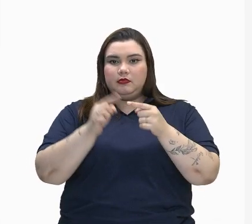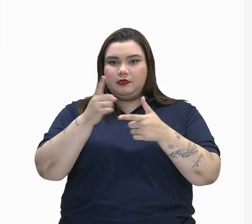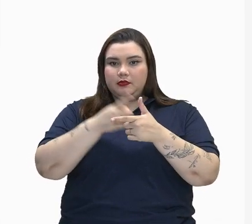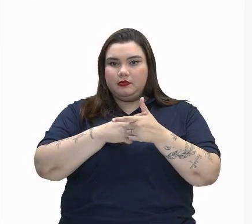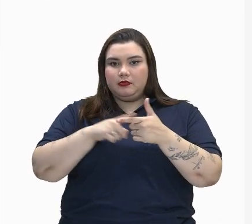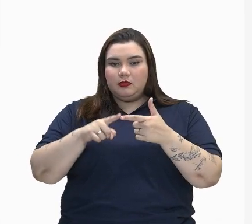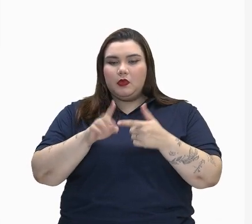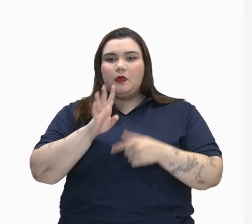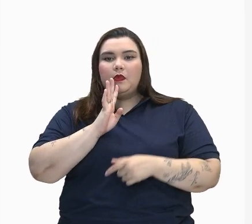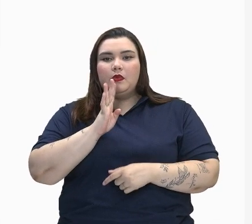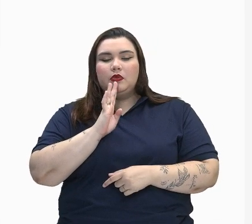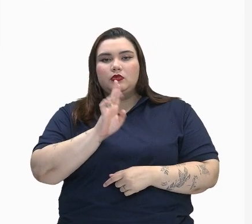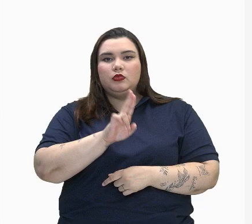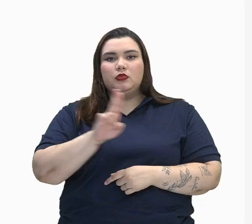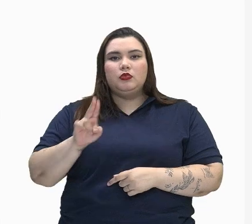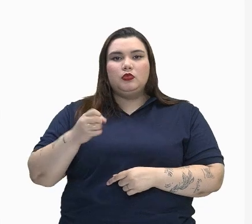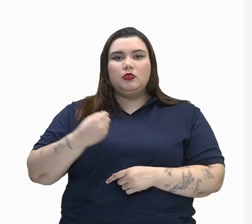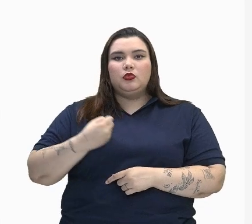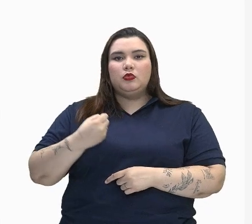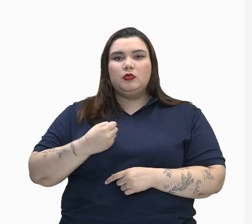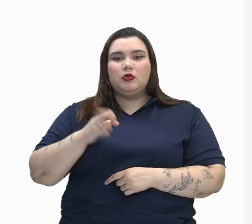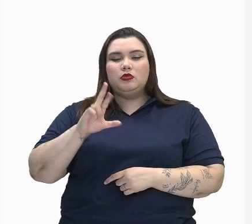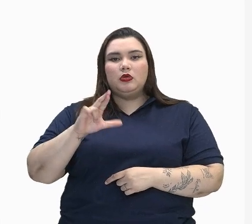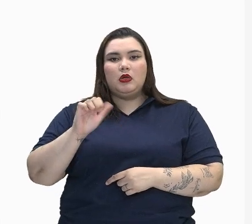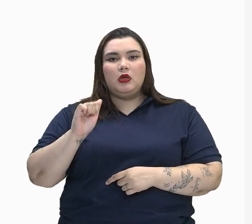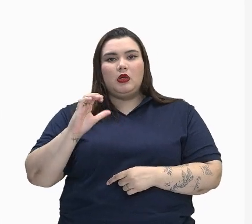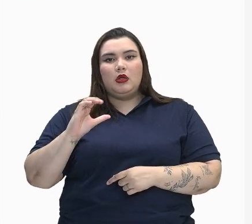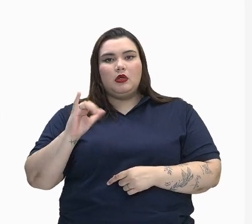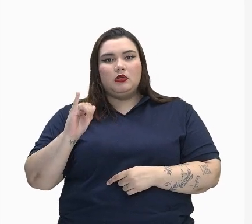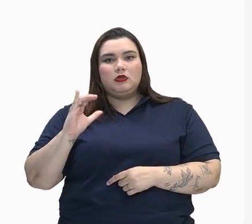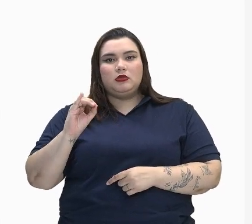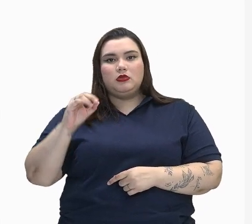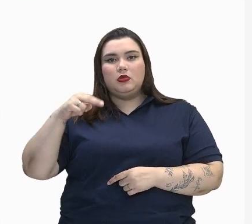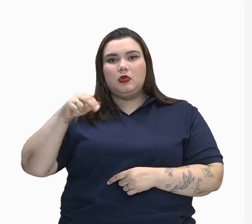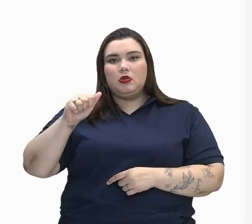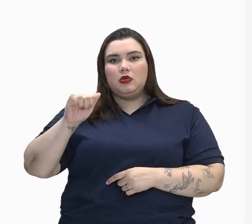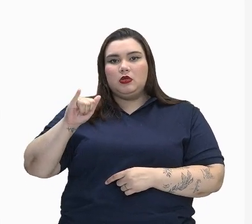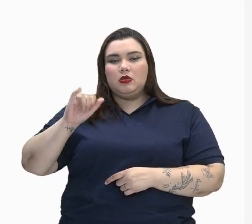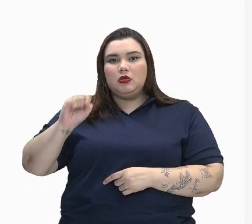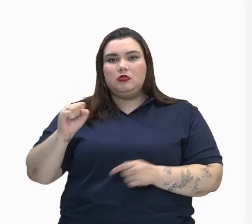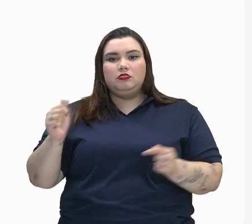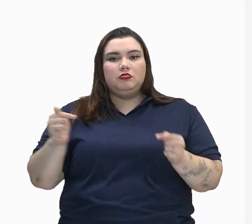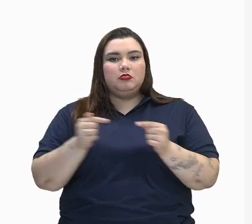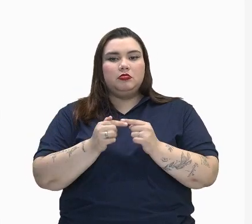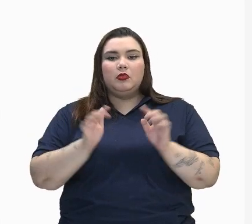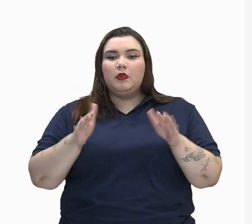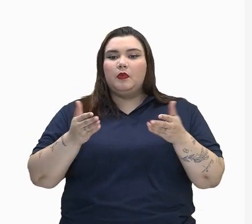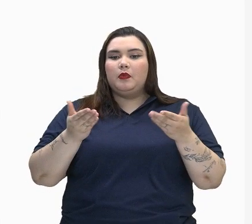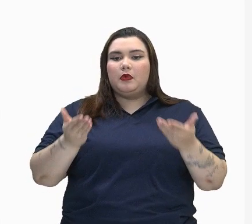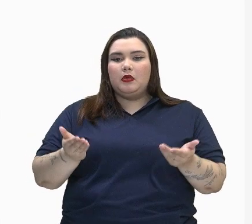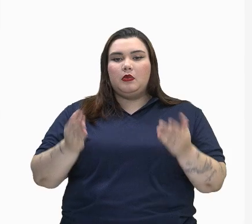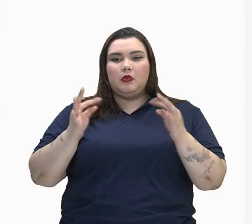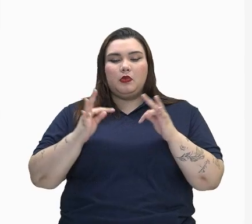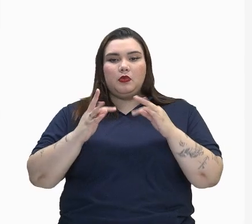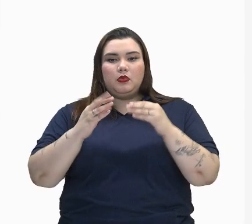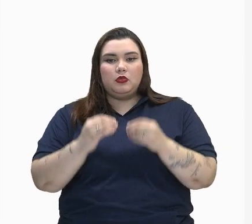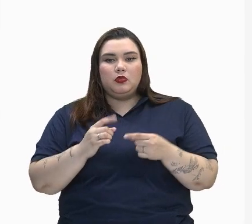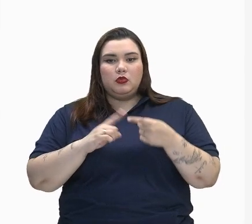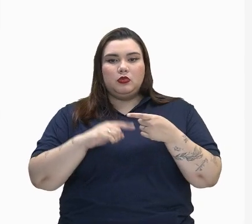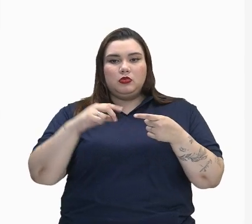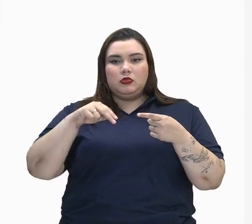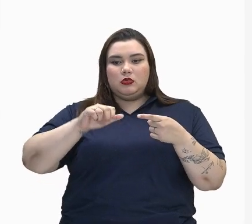são conhecidos como os números racionais. Quem são os racionais mesmo? Vamos lá. São todos os